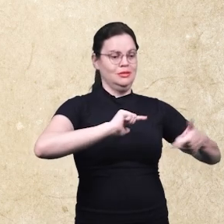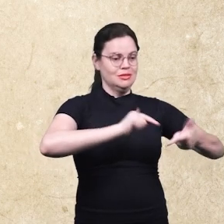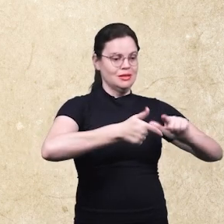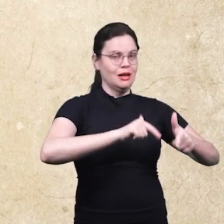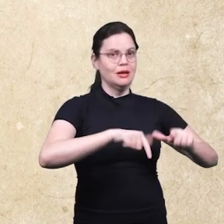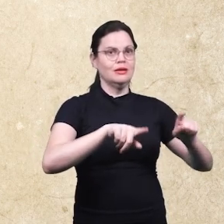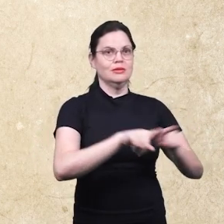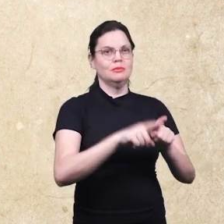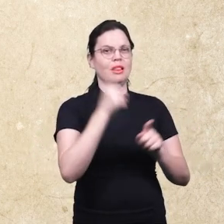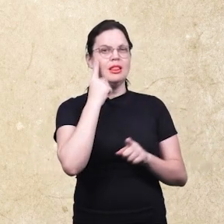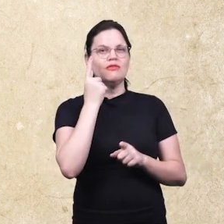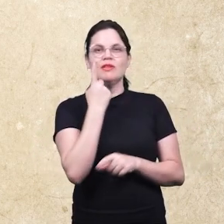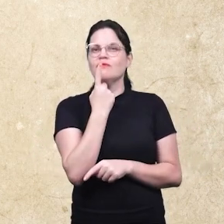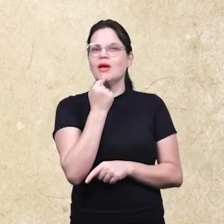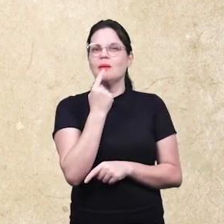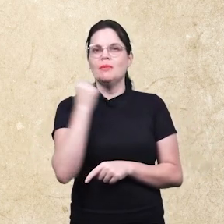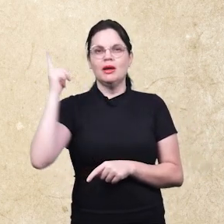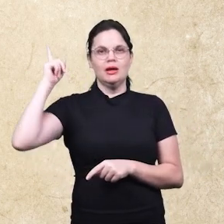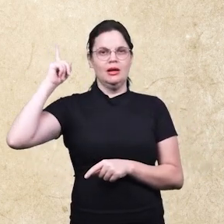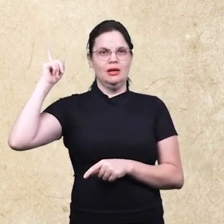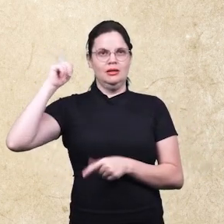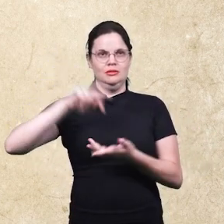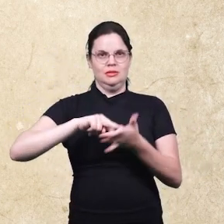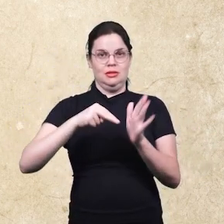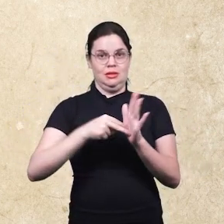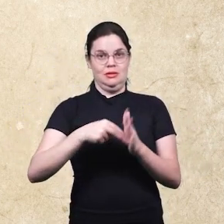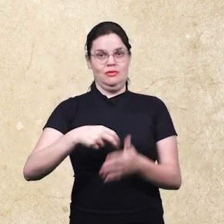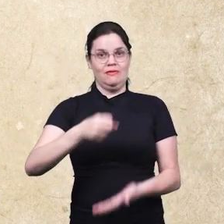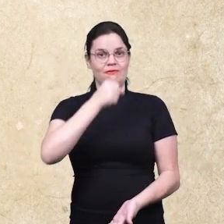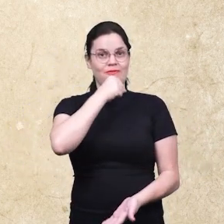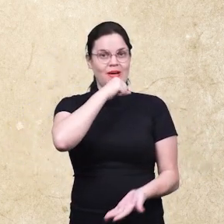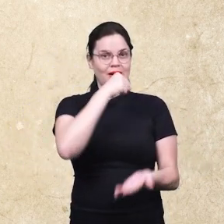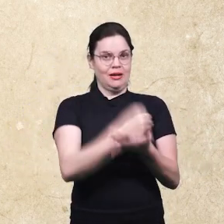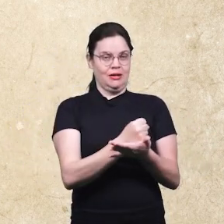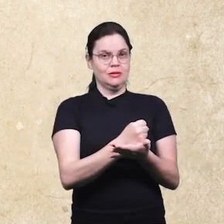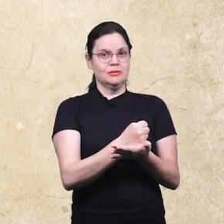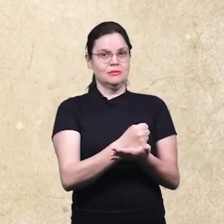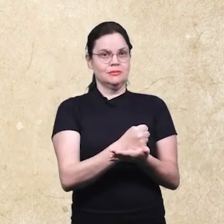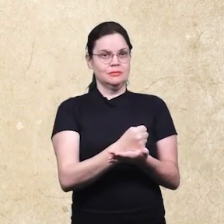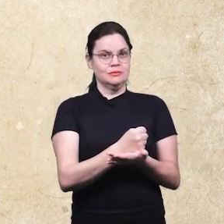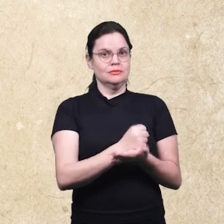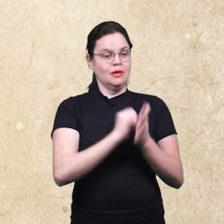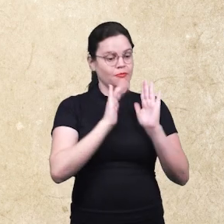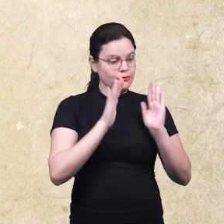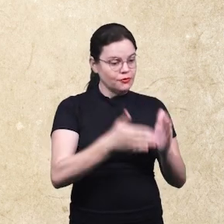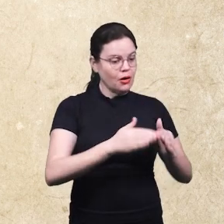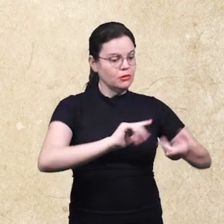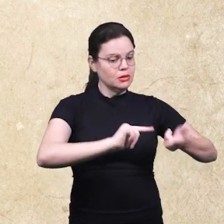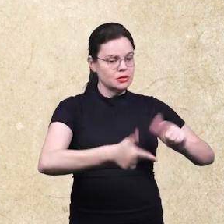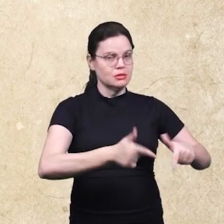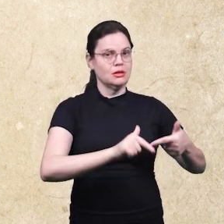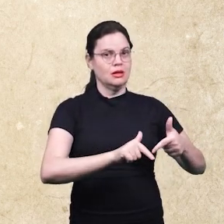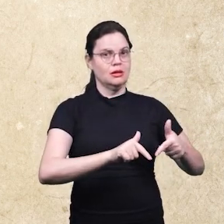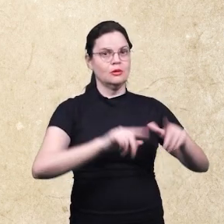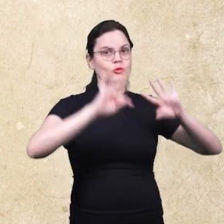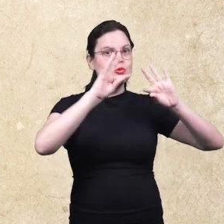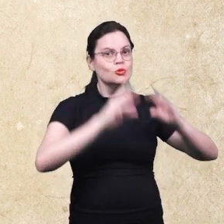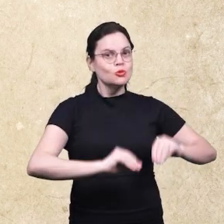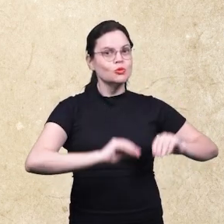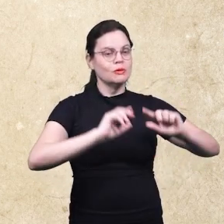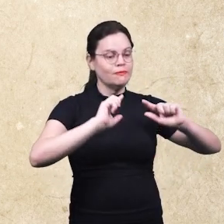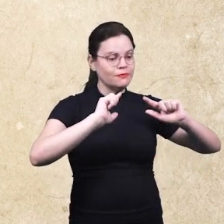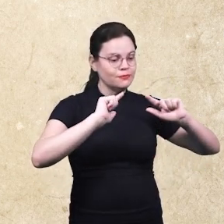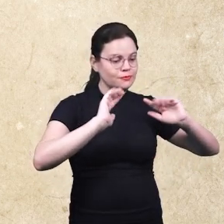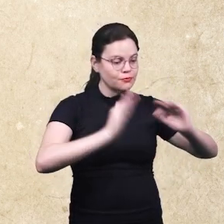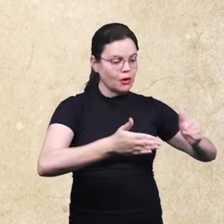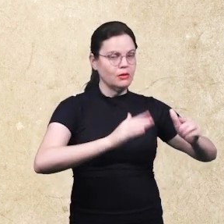avermelhada, é Velho Testamento. É para o povo de Israel, seu